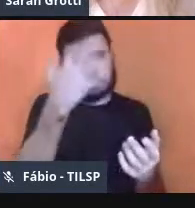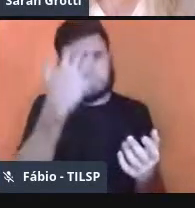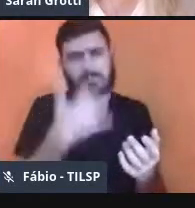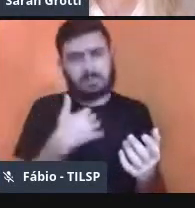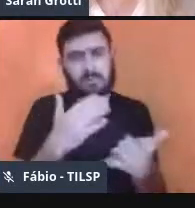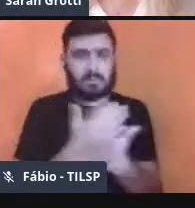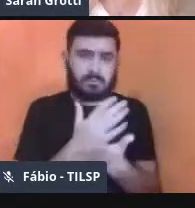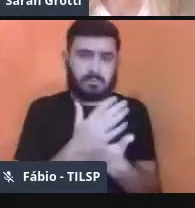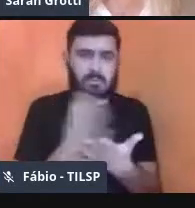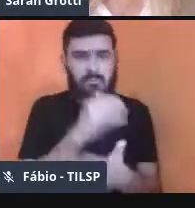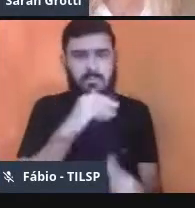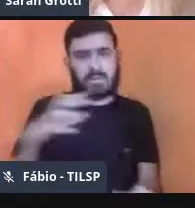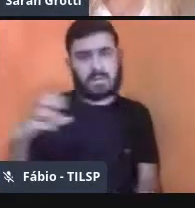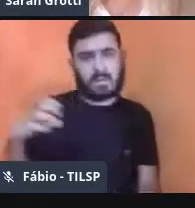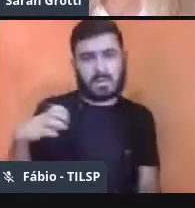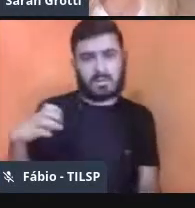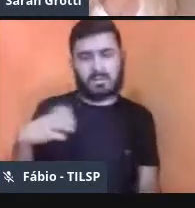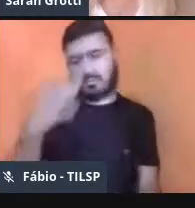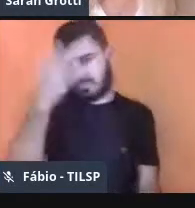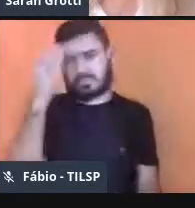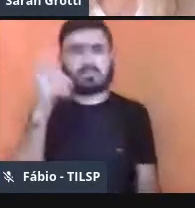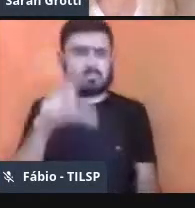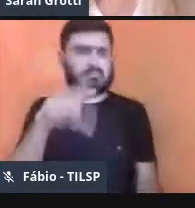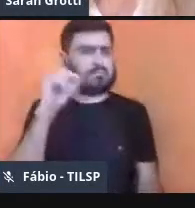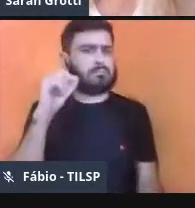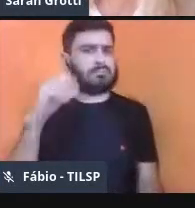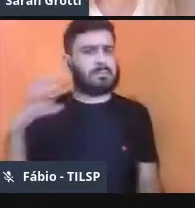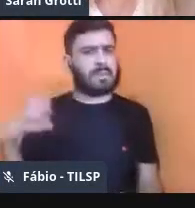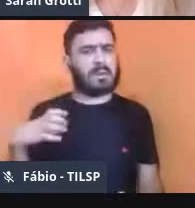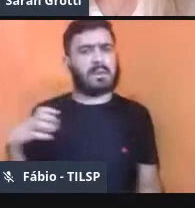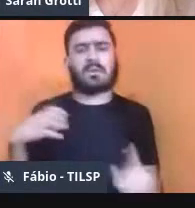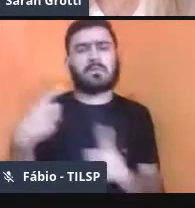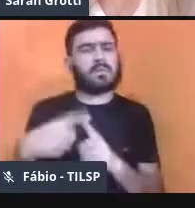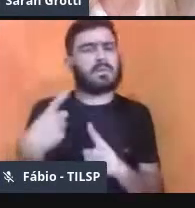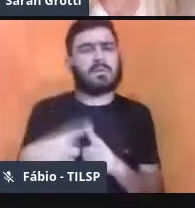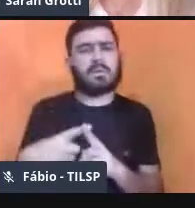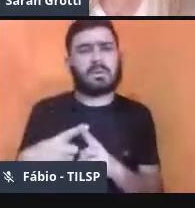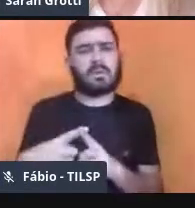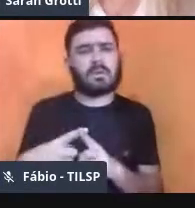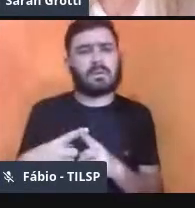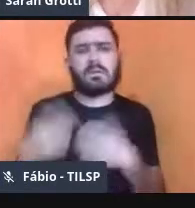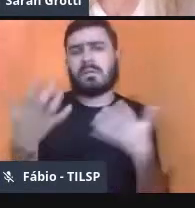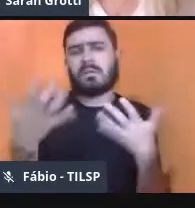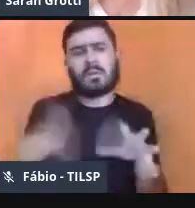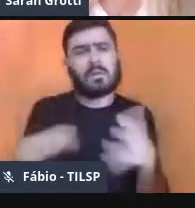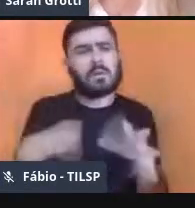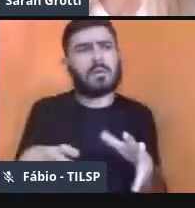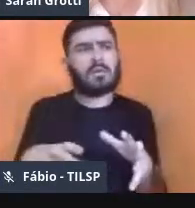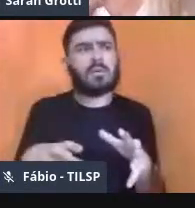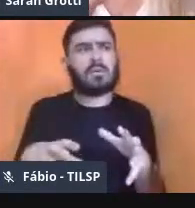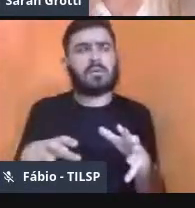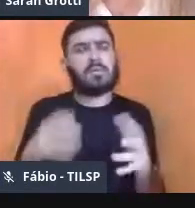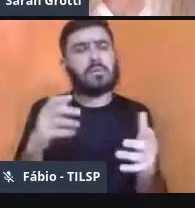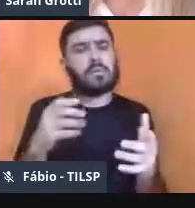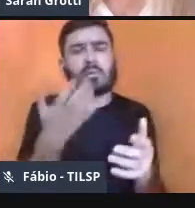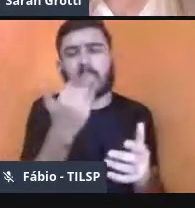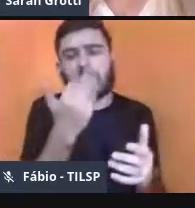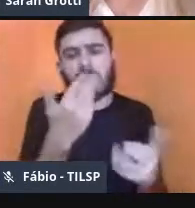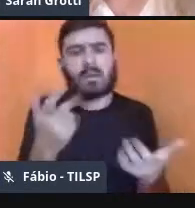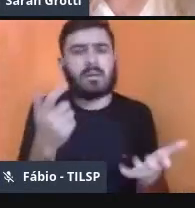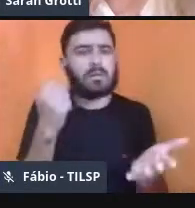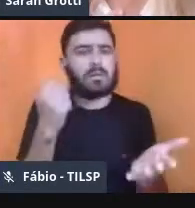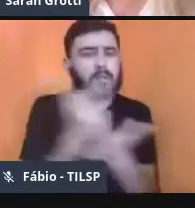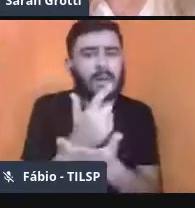ética, a pessoa opta pela ética porque não quer consumir, comprar produtos